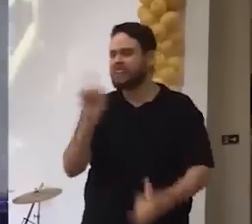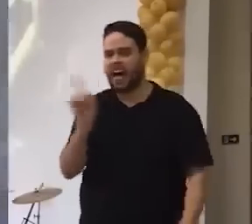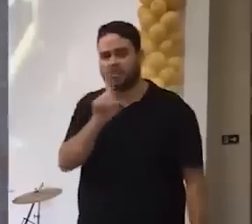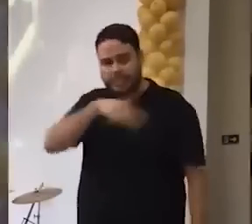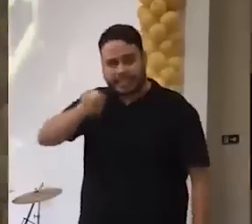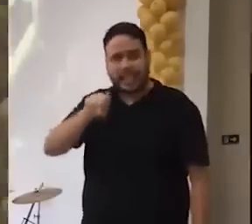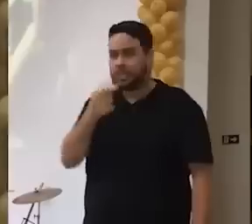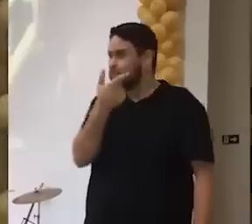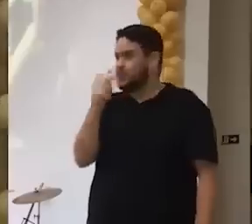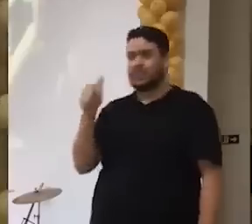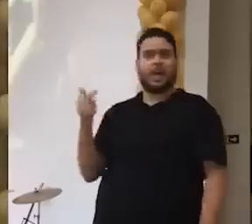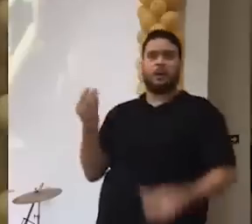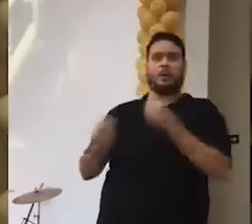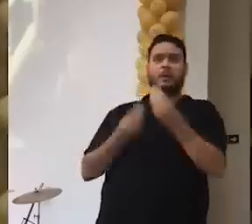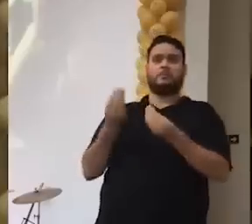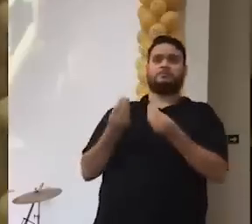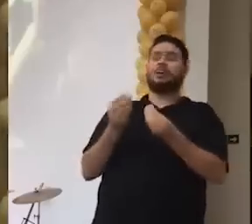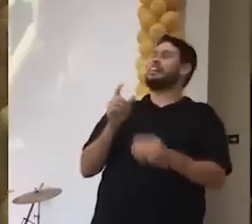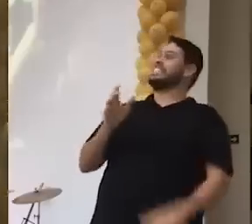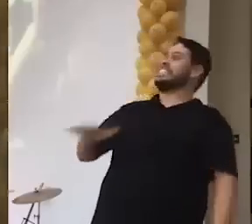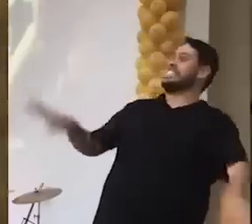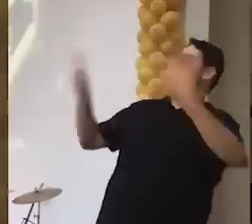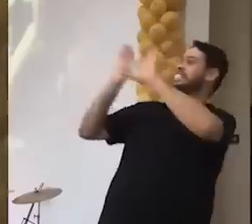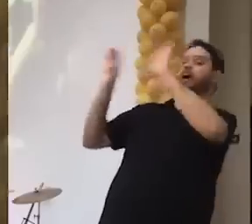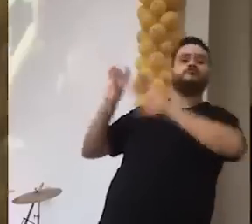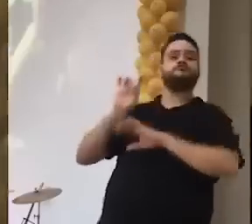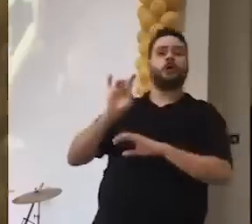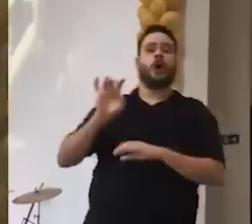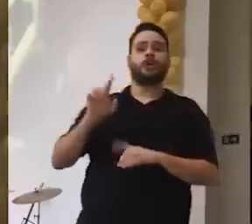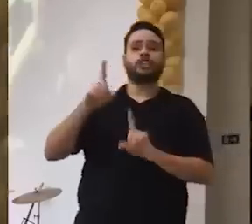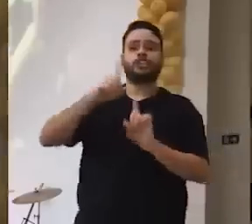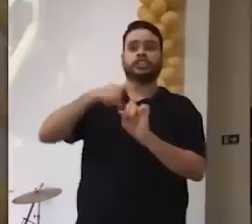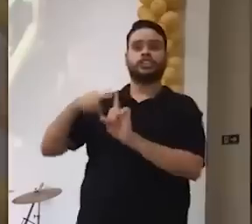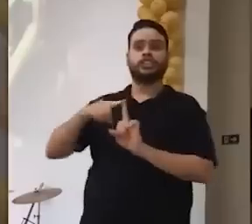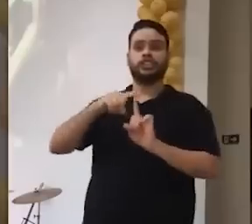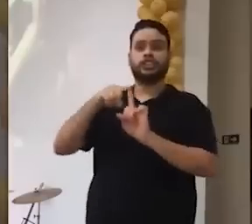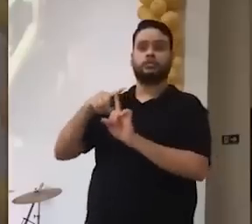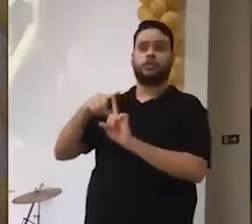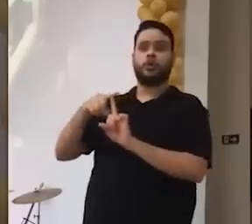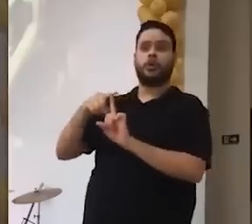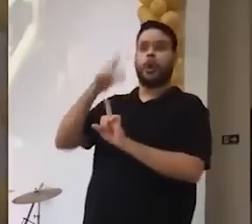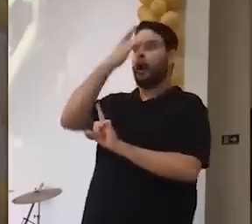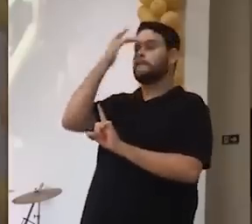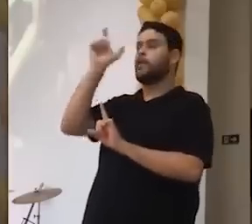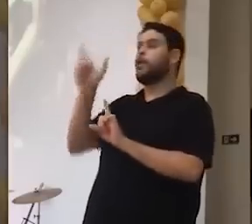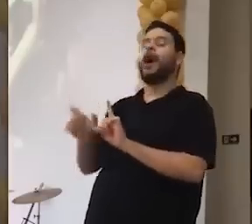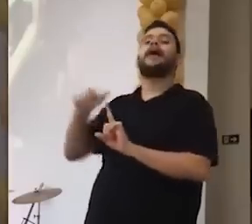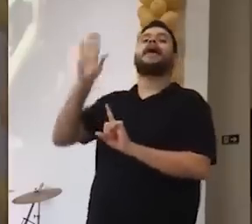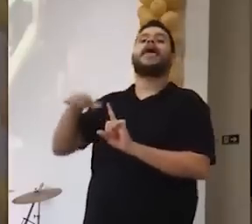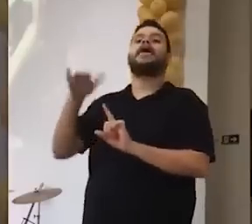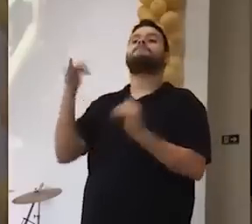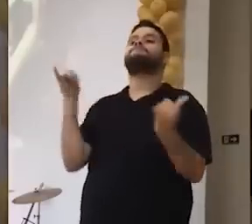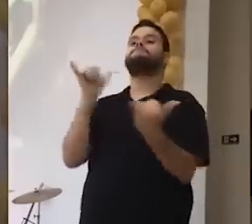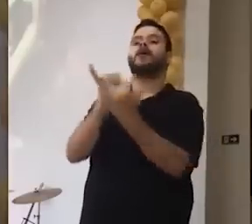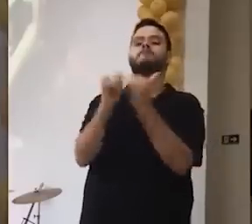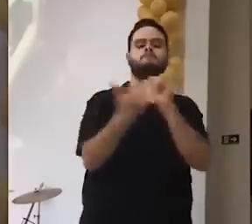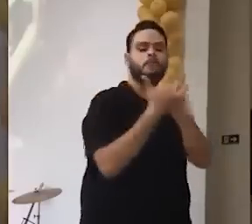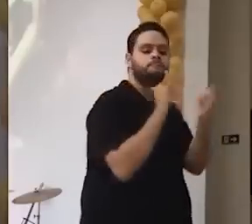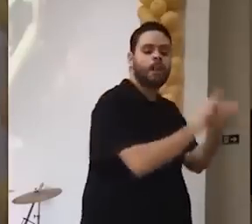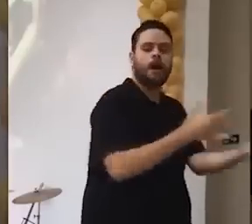paz. Lá no céu só entra um tipo de gente: gente que foi perdoada e gente que perdoa.